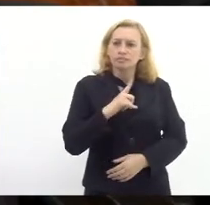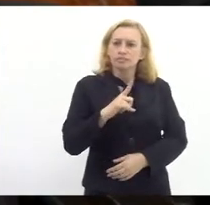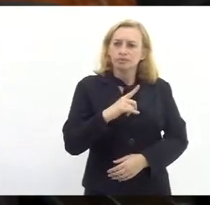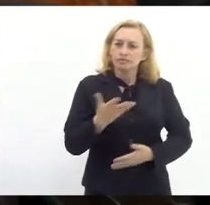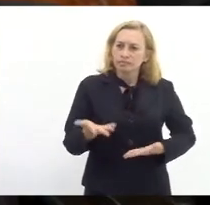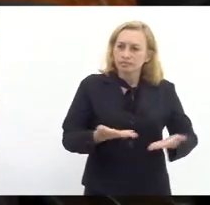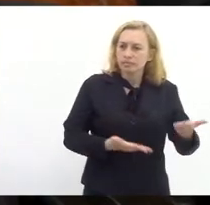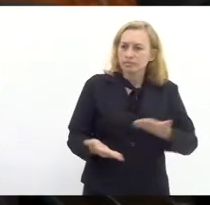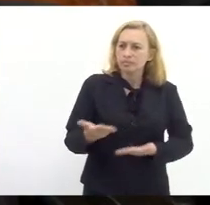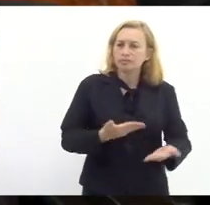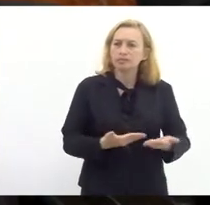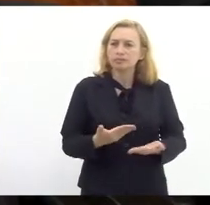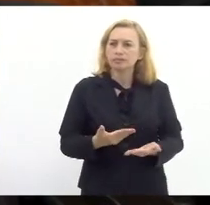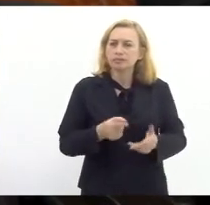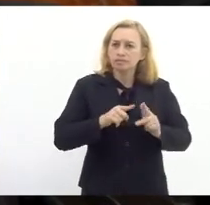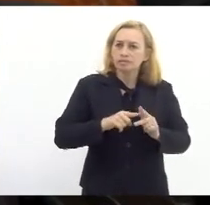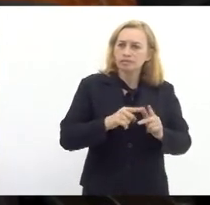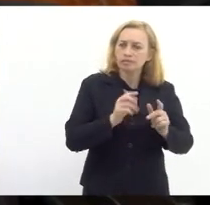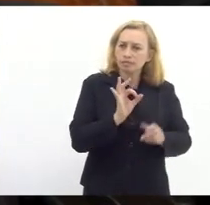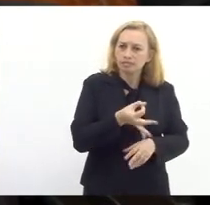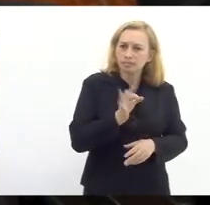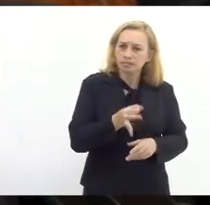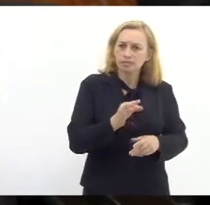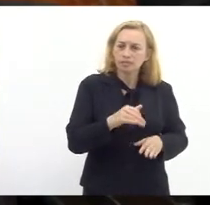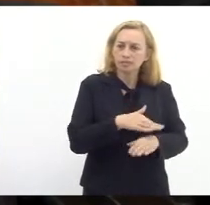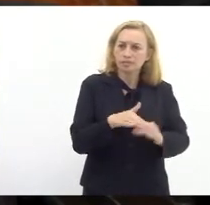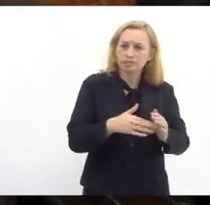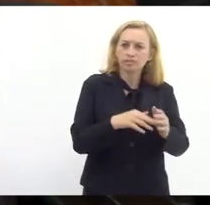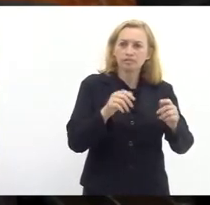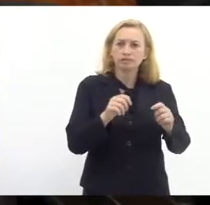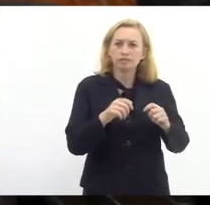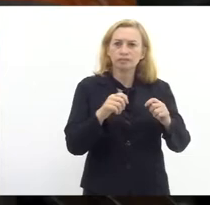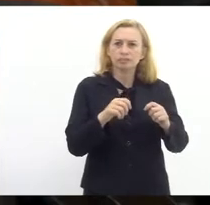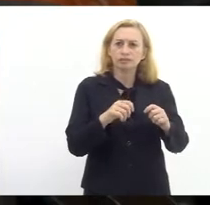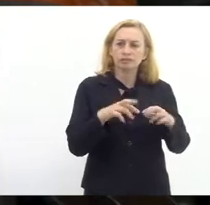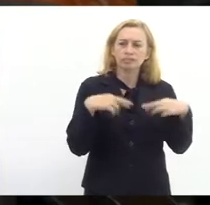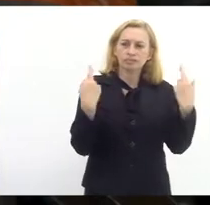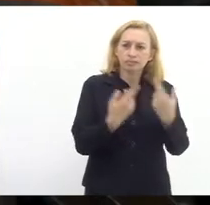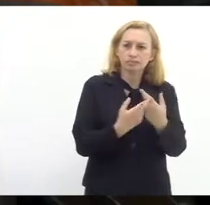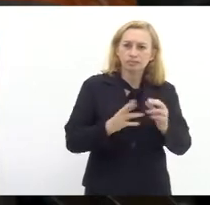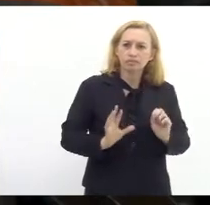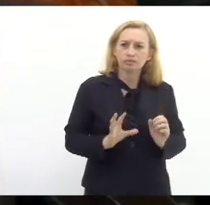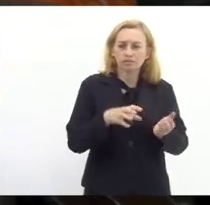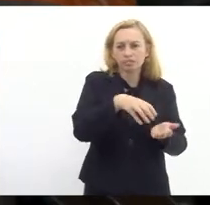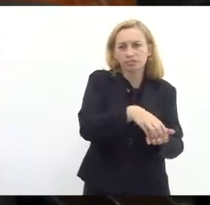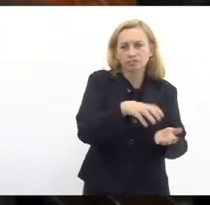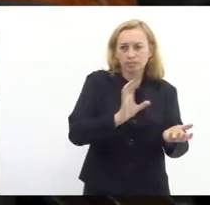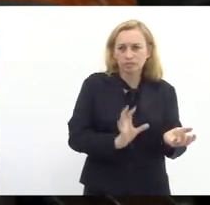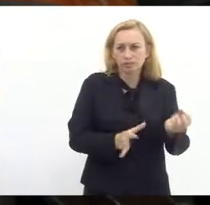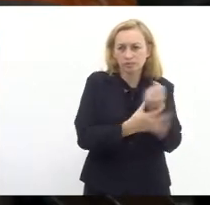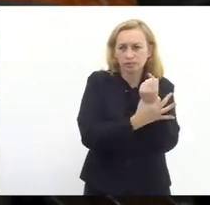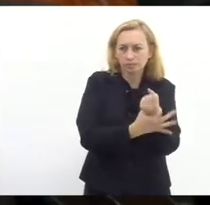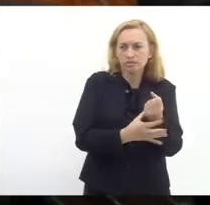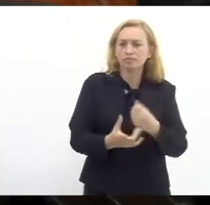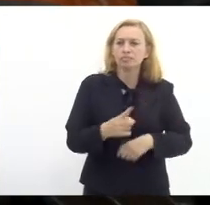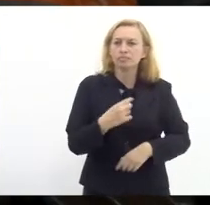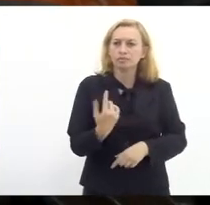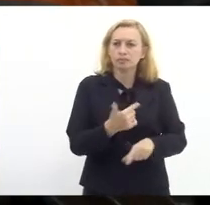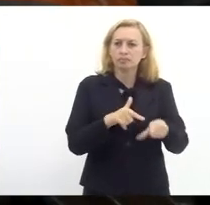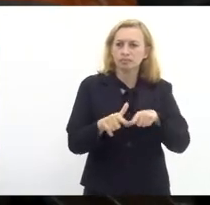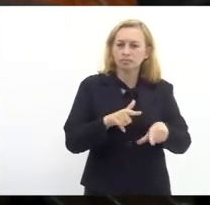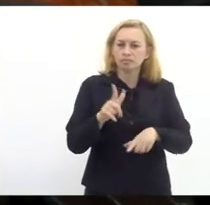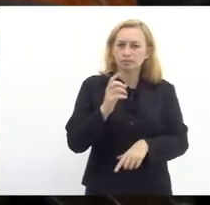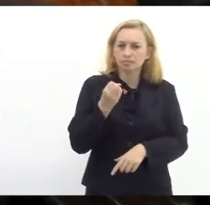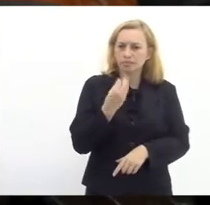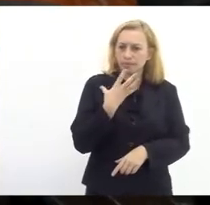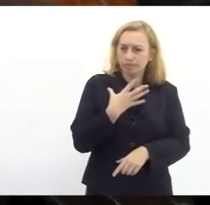participado, a gente participa regularmente das reuniões com os órgãos de segurança. Então, como eu disse, a nossa interface com os órgãos de segurança é muito